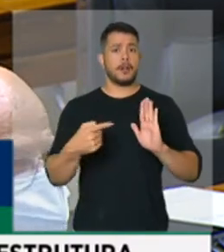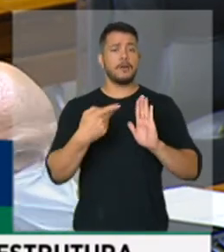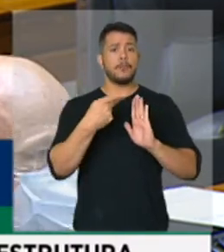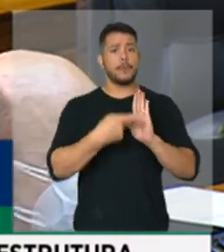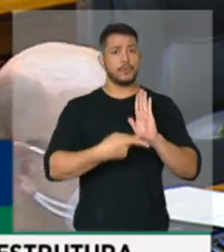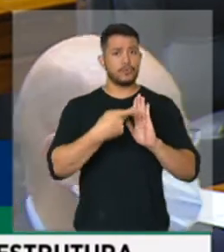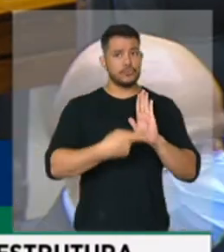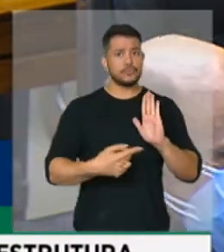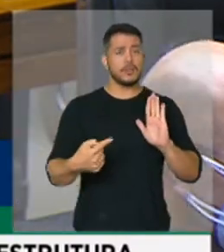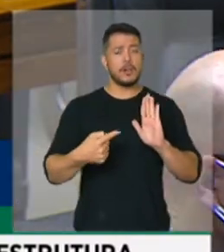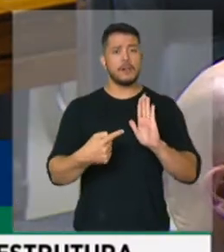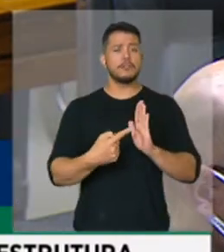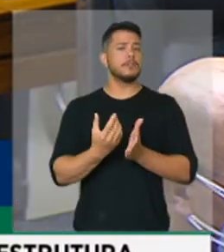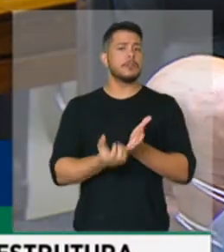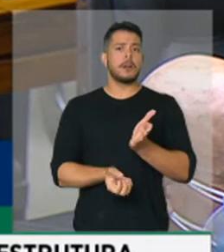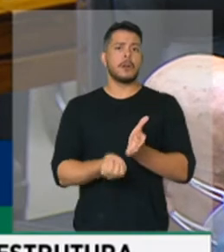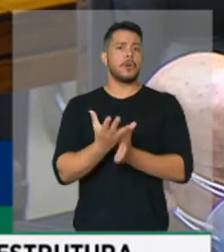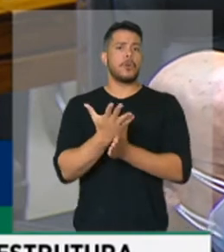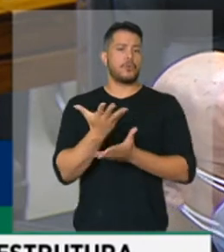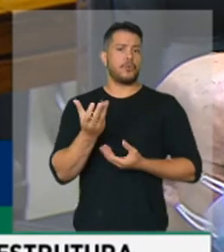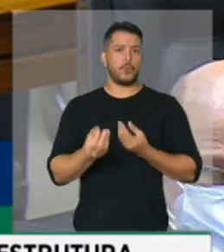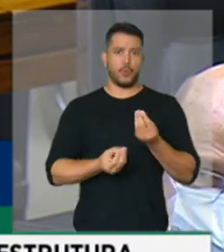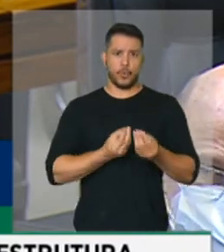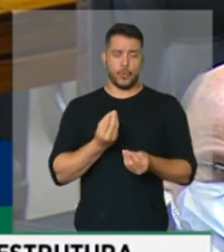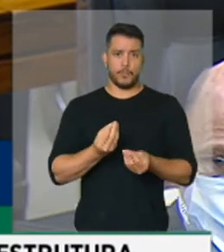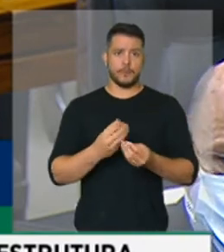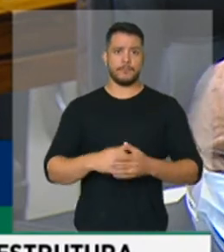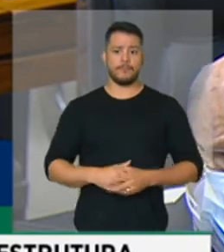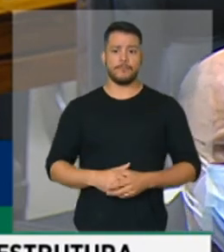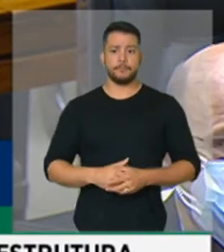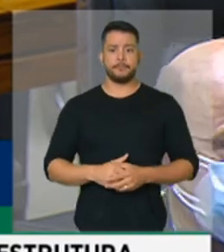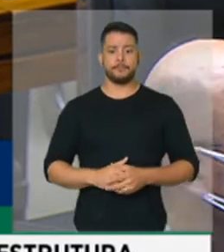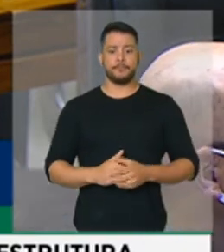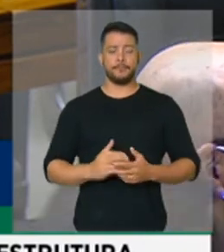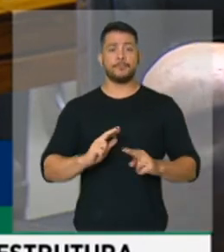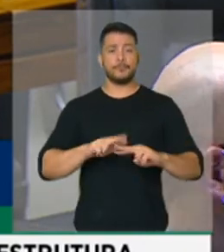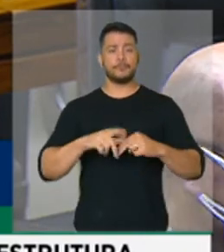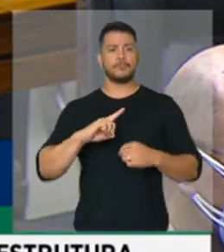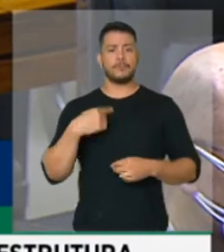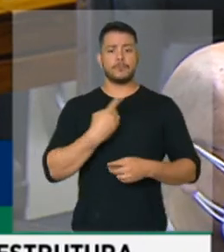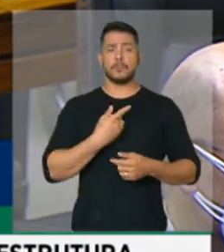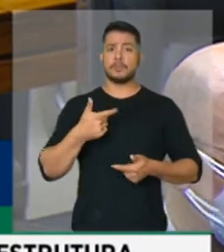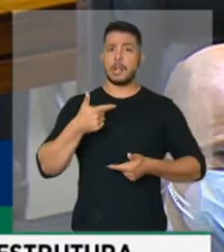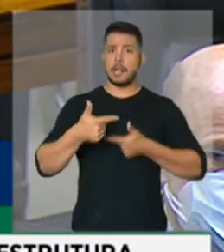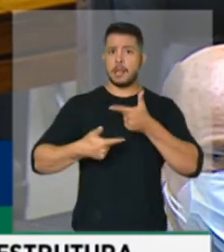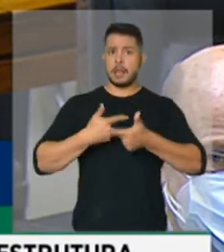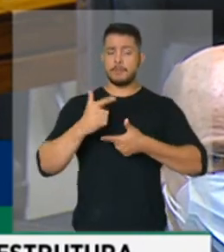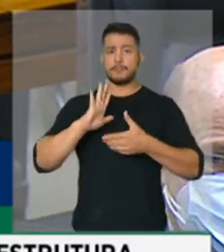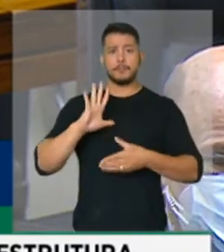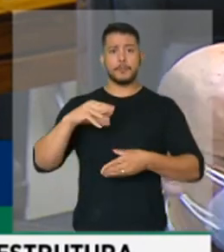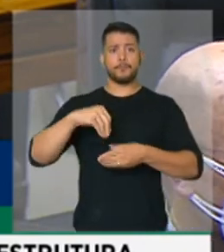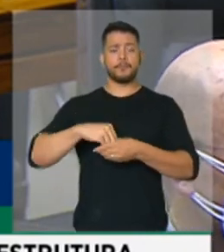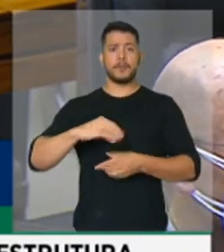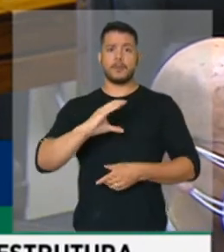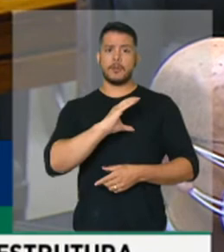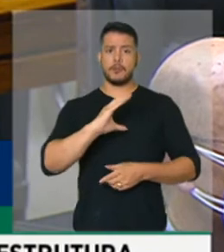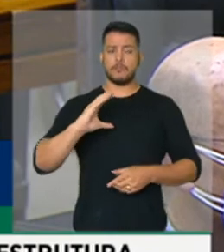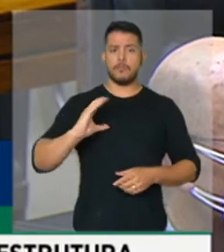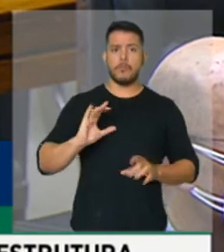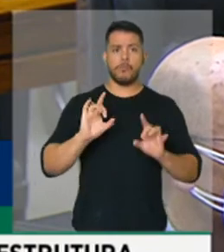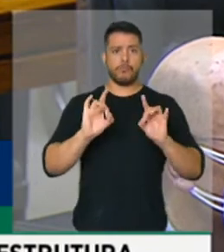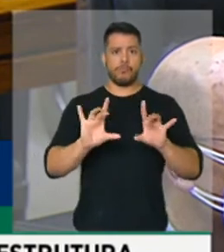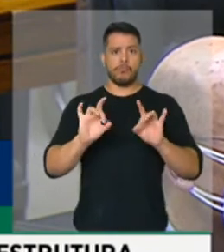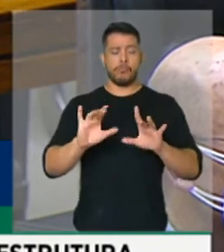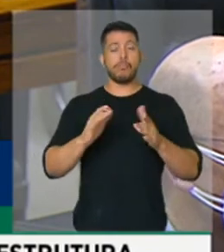aqui o deputado Arnaldo Jardim no seu relatório, do nosso trabalho na comissão especial, e essa comissão entendeu que